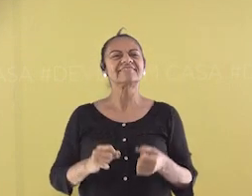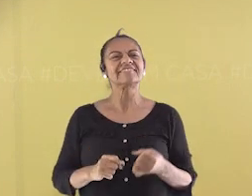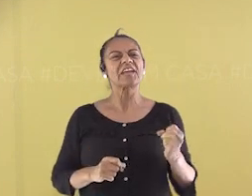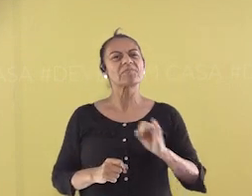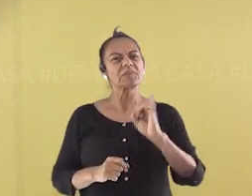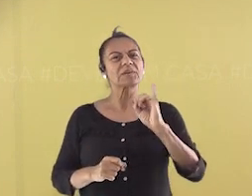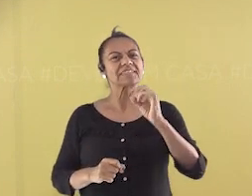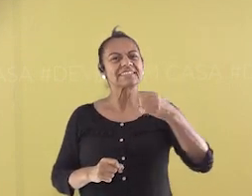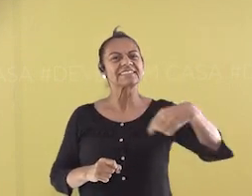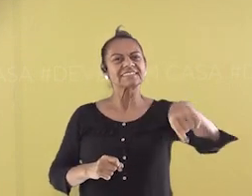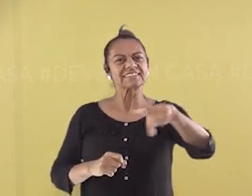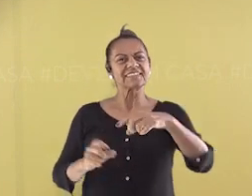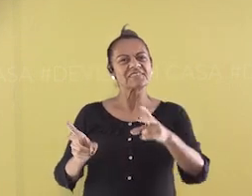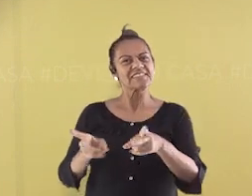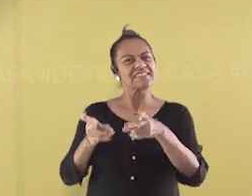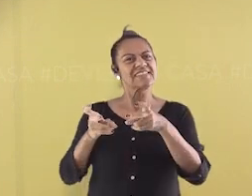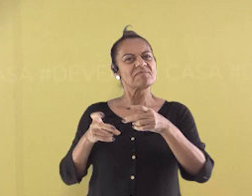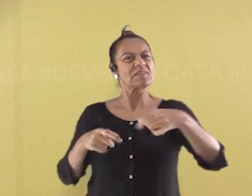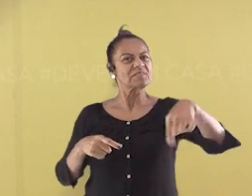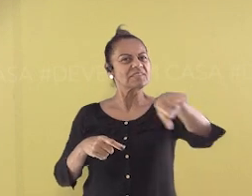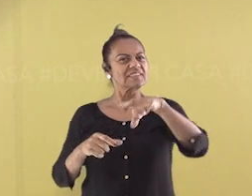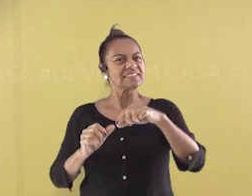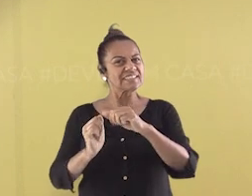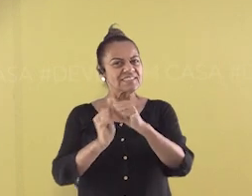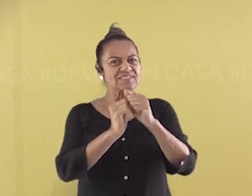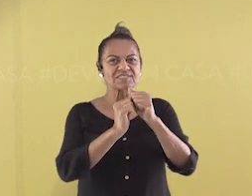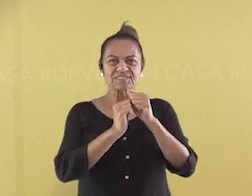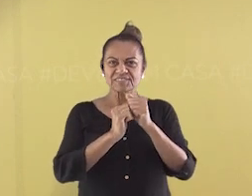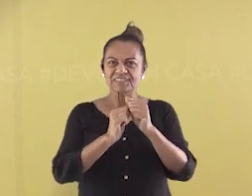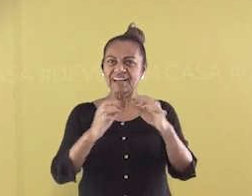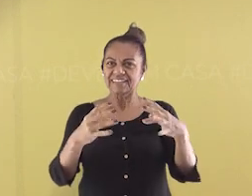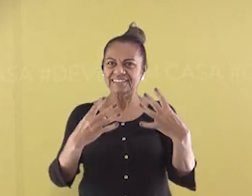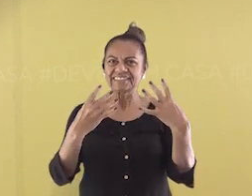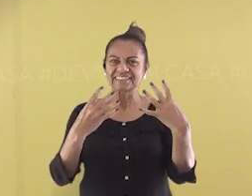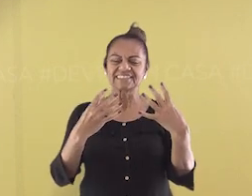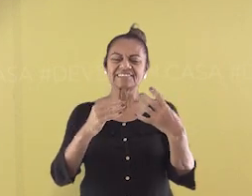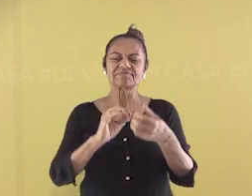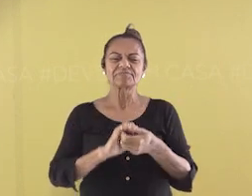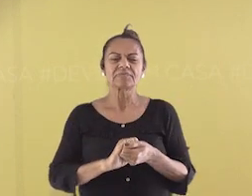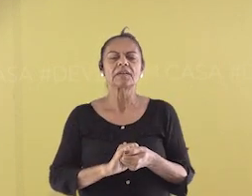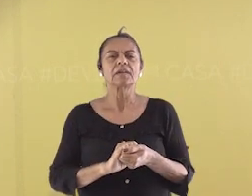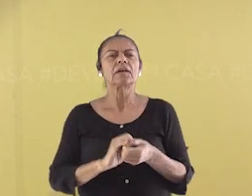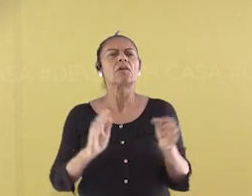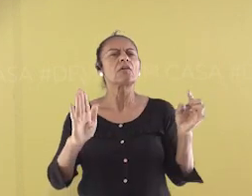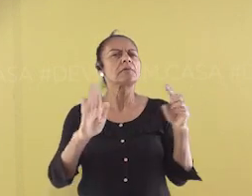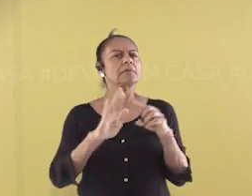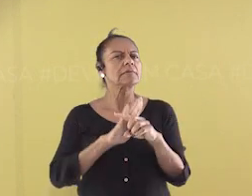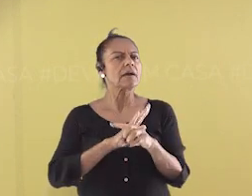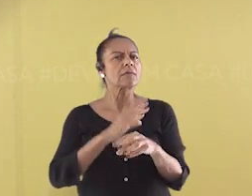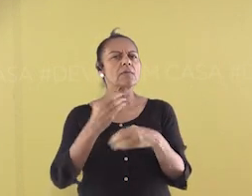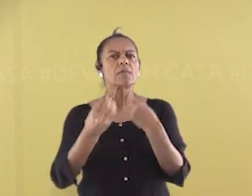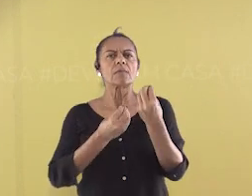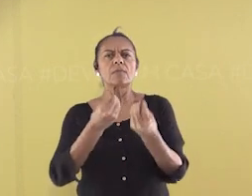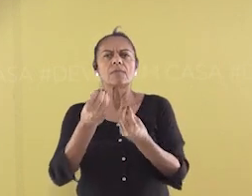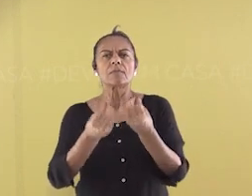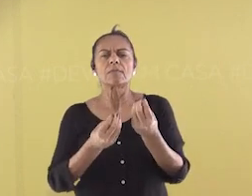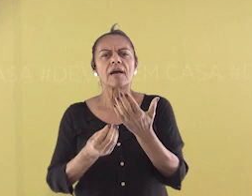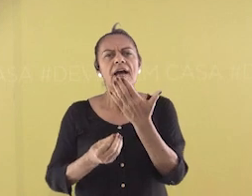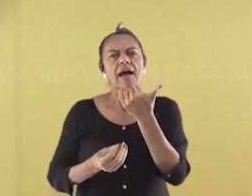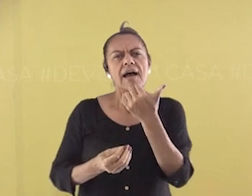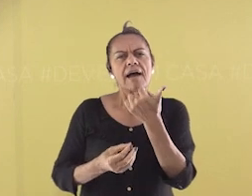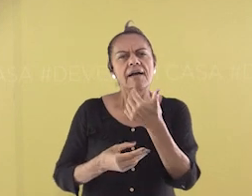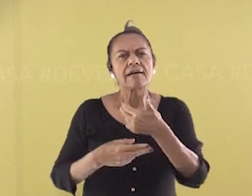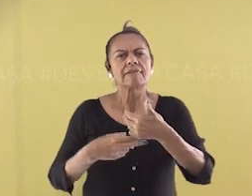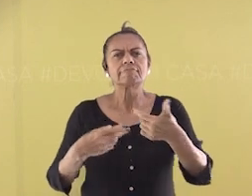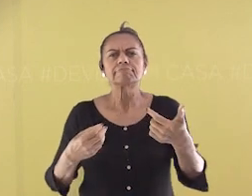aula. Como é importante nos alimentarmos bem? Vocês concordam? O nosso corpo é diretamente impactado